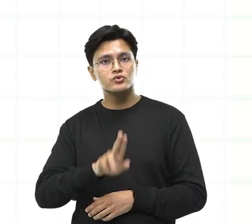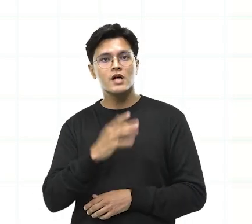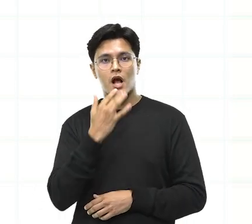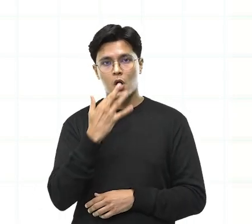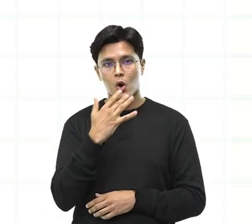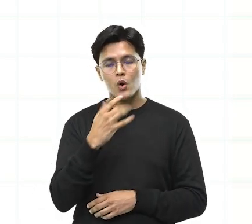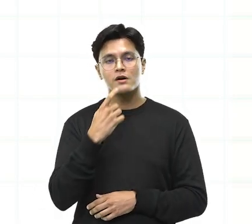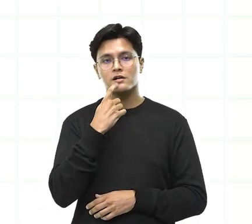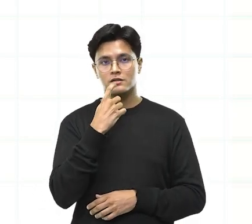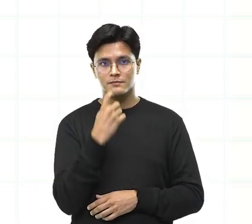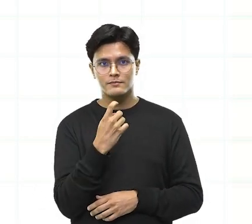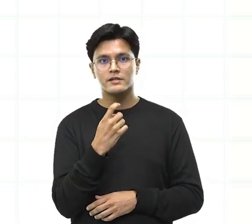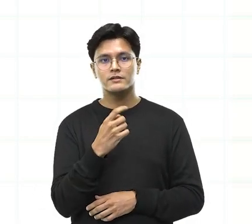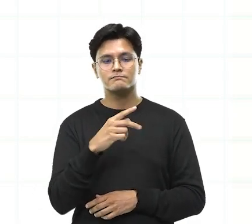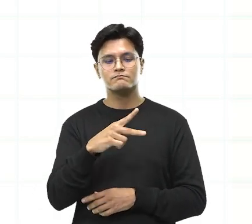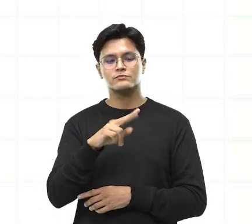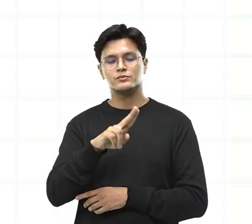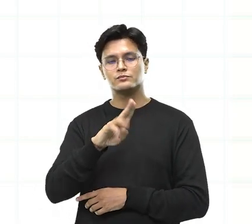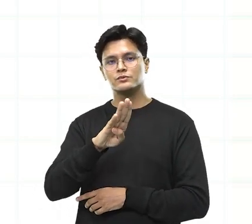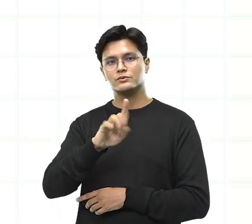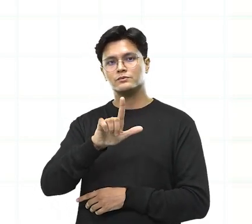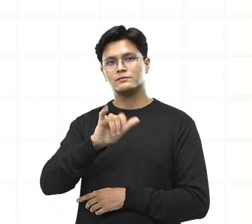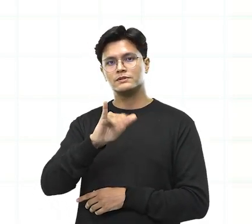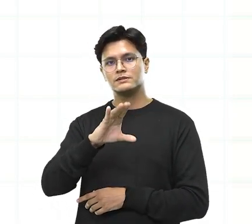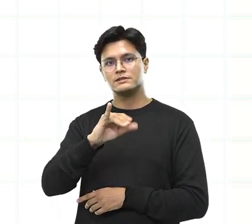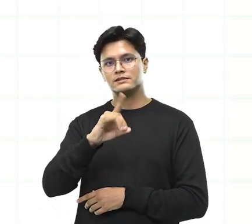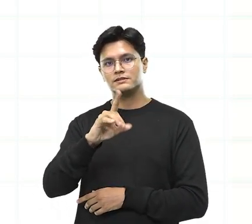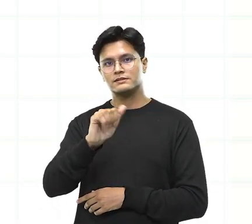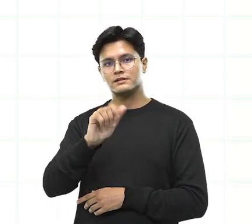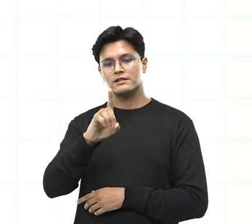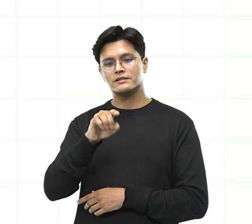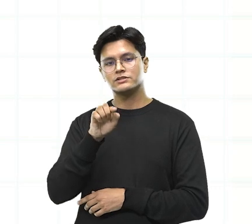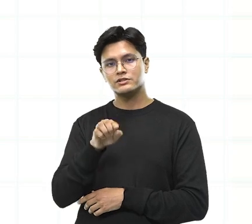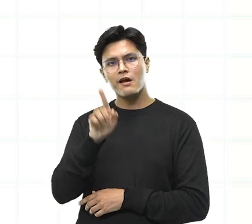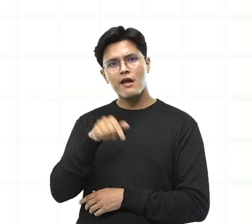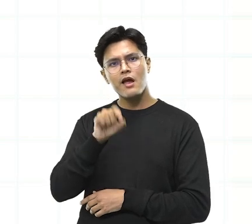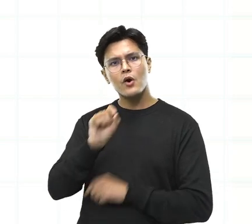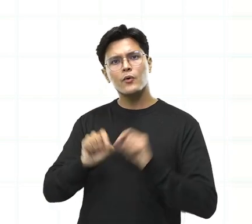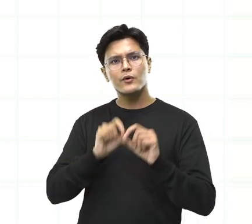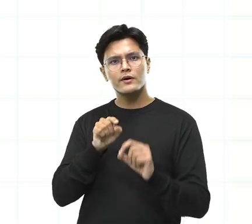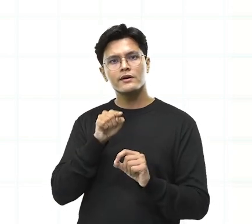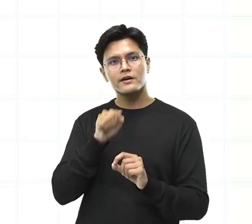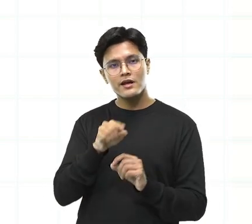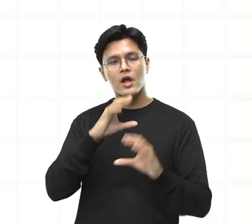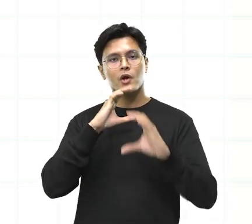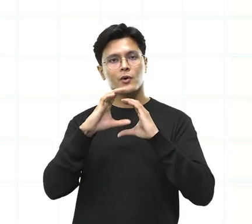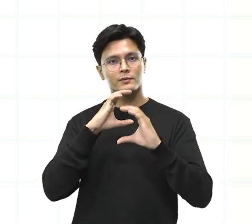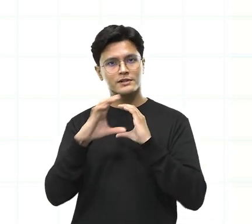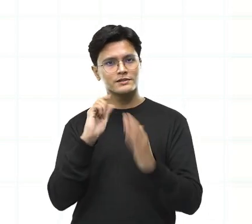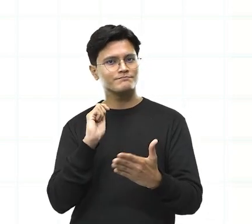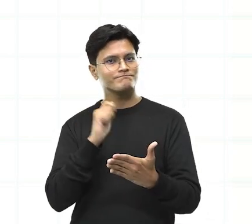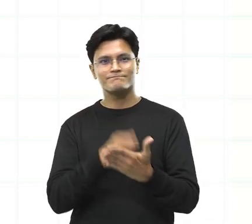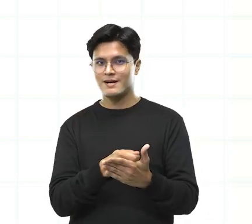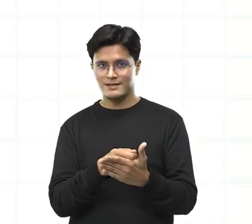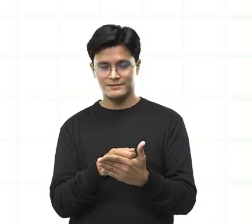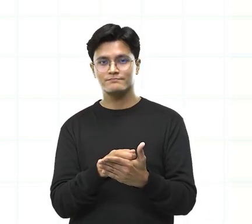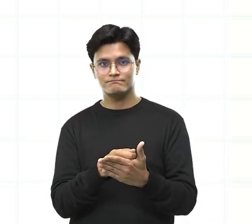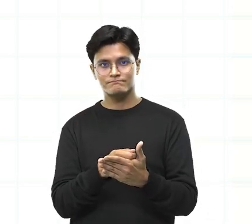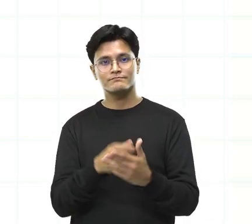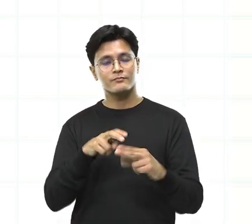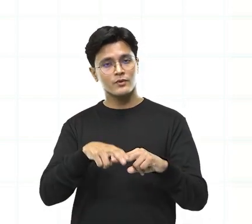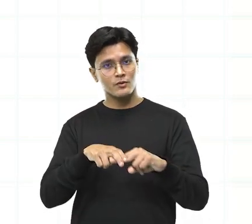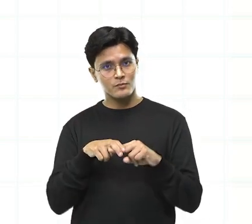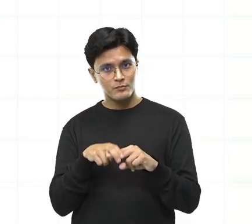para vocês, seria a comunicação não paga. Por isso que os nossos dois